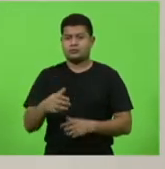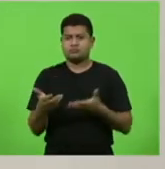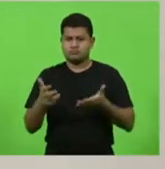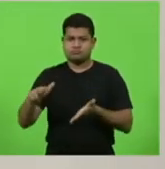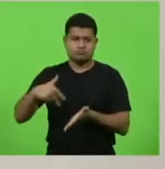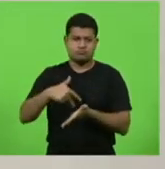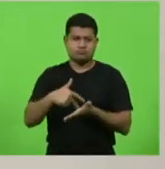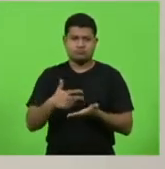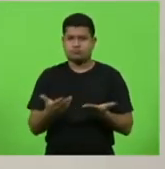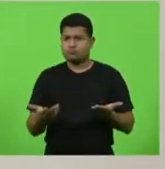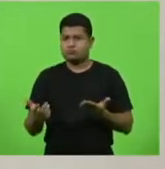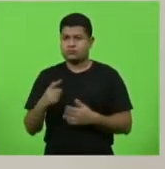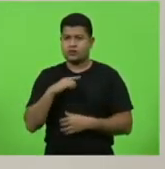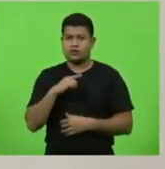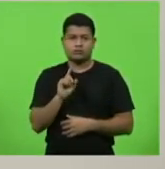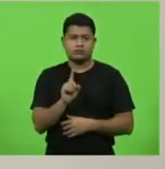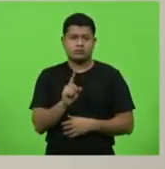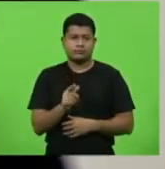uso da palavra?